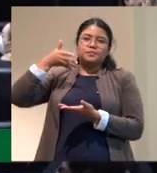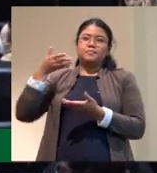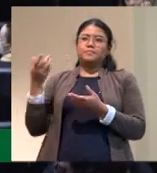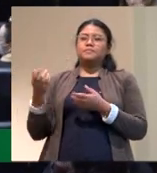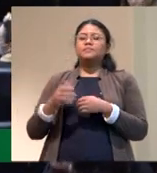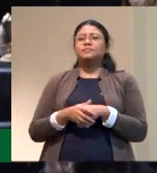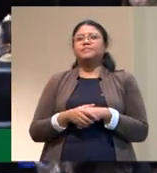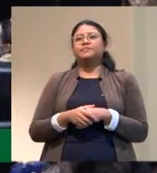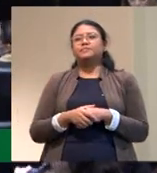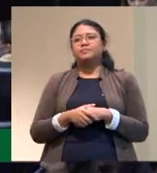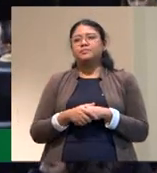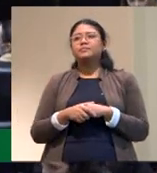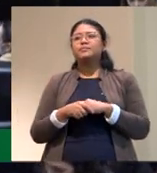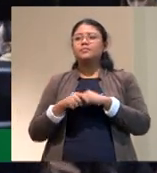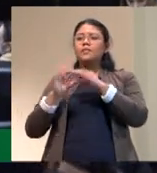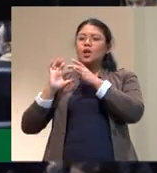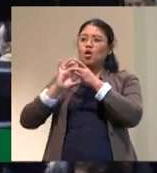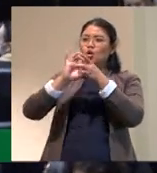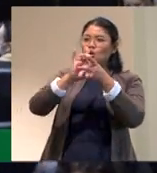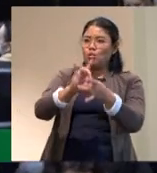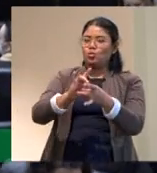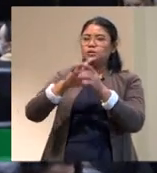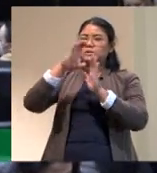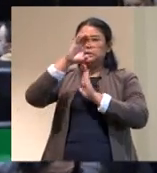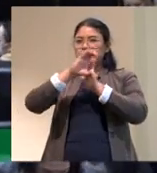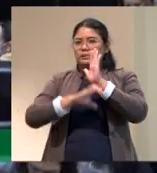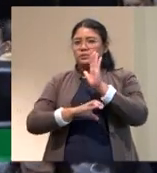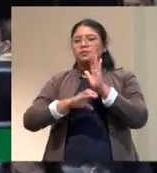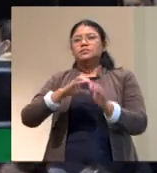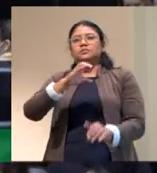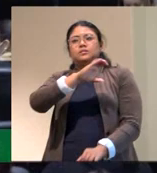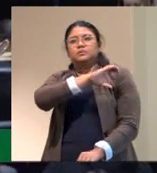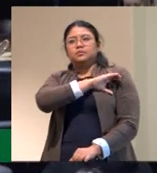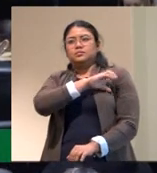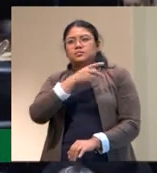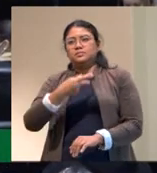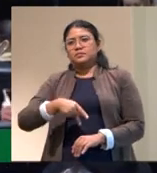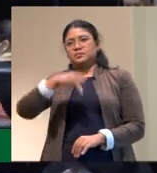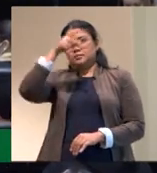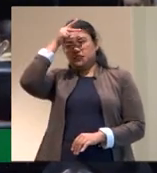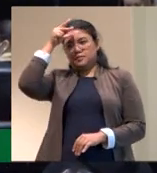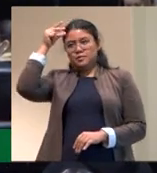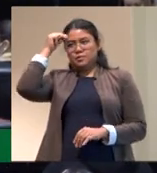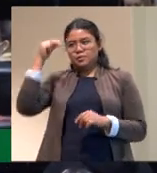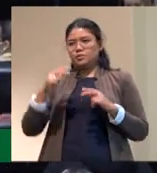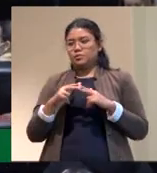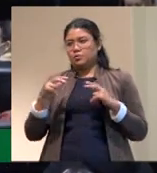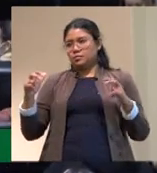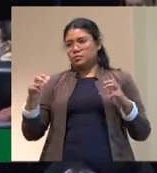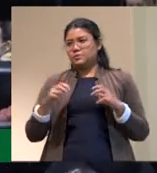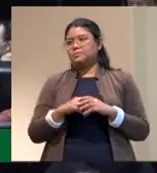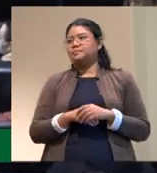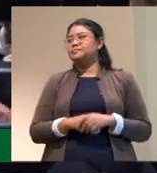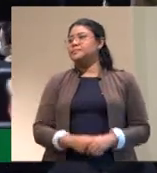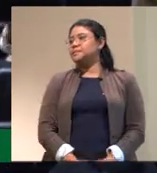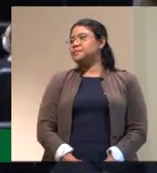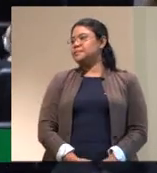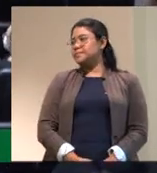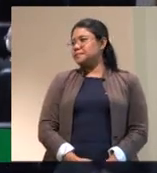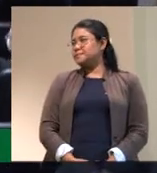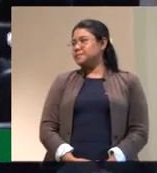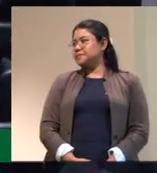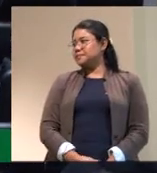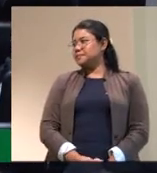e Consolidação da Organização Curricular da Educação Infantil da Rede Municipal de Ensino de Florianópolis.